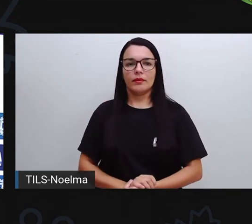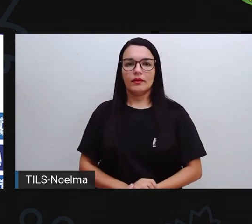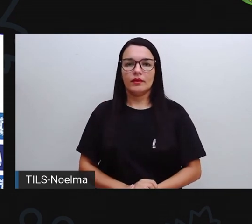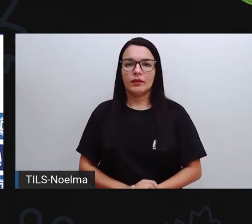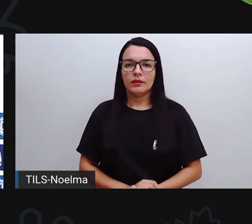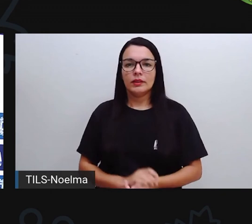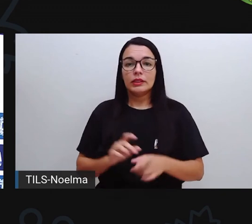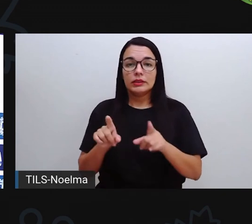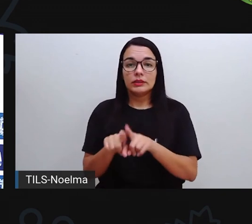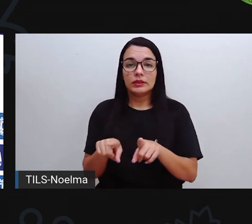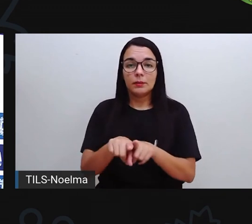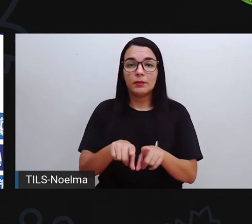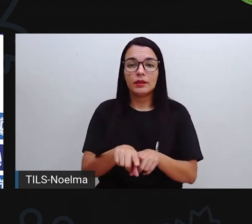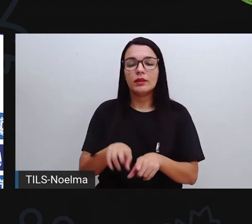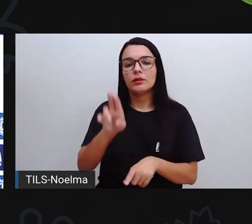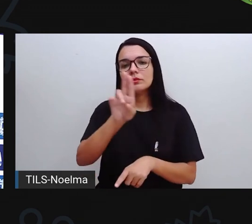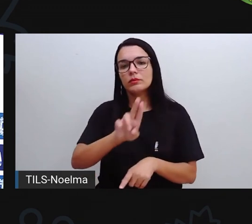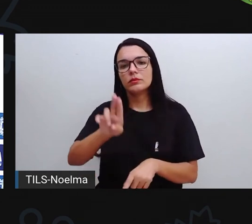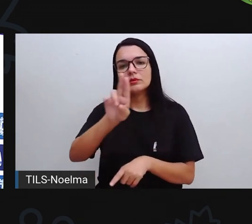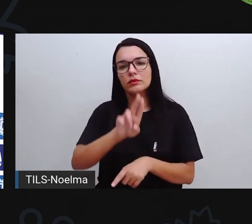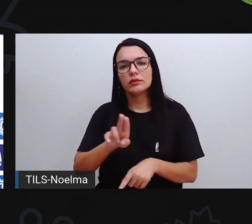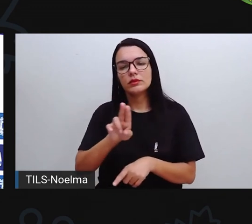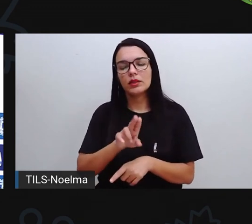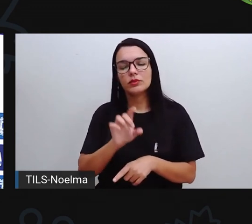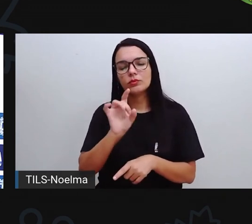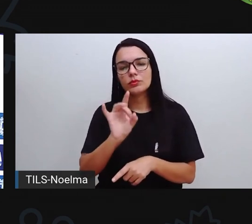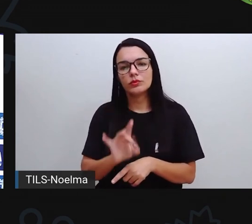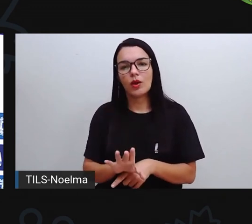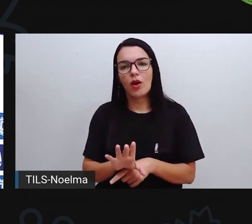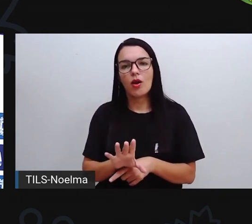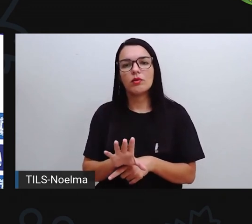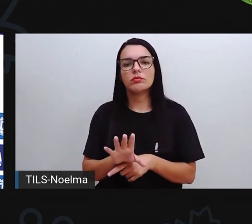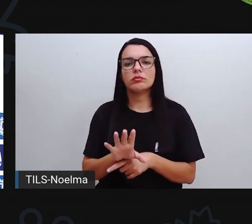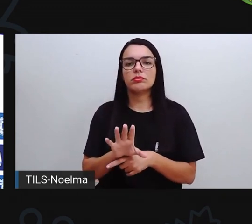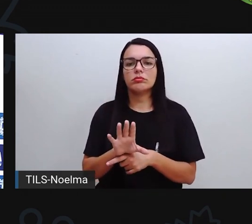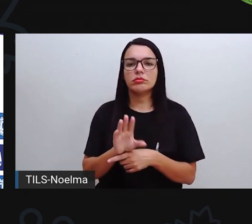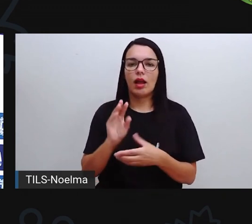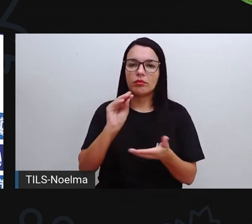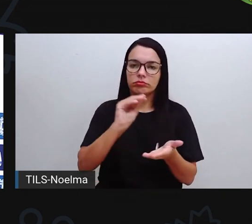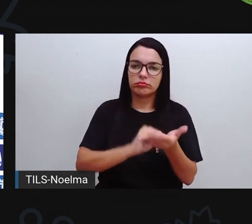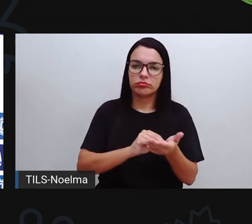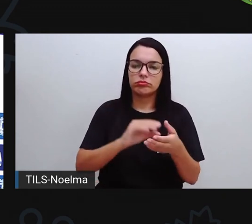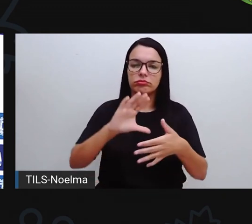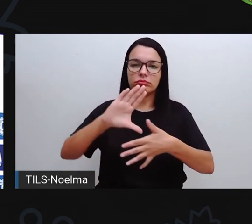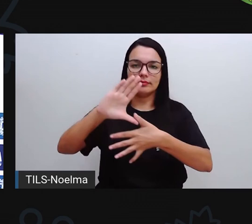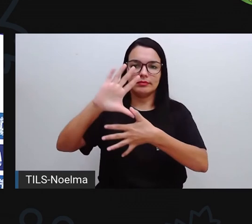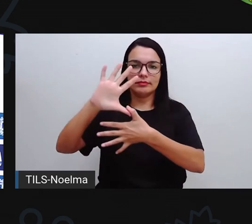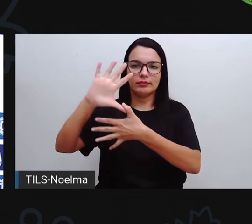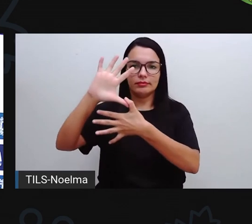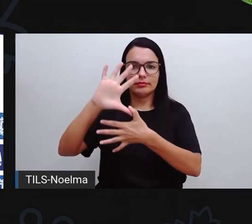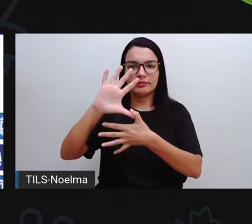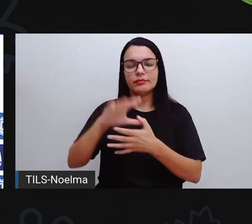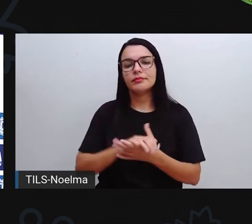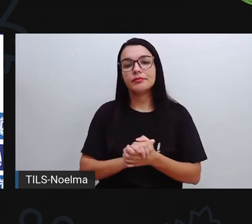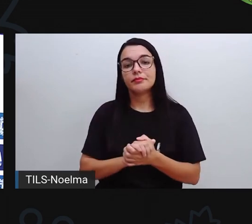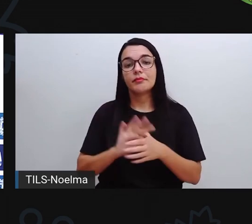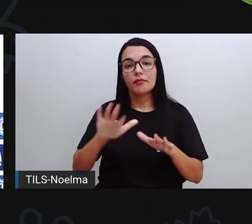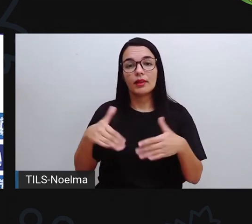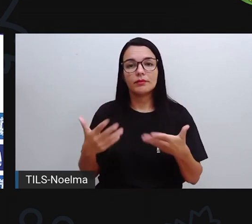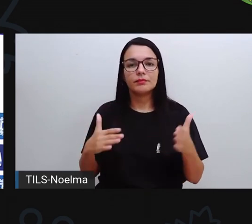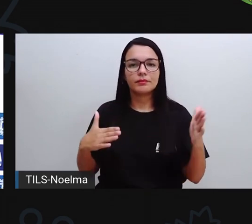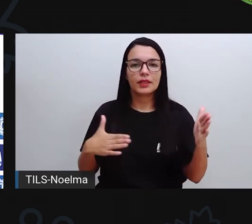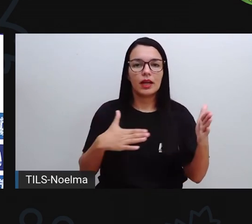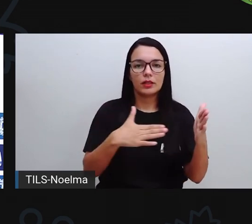linhas imaginárias que são utilizadas apenas nos mapas. Os limites oficiais das